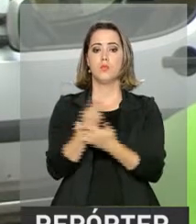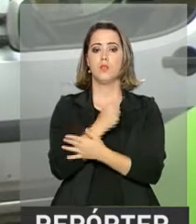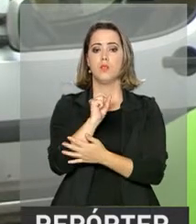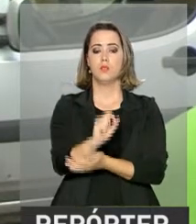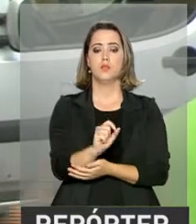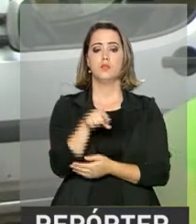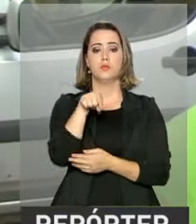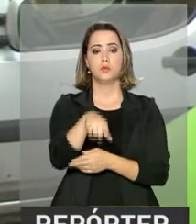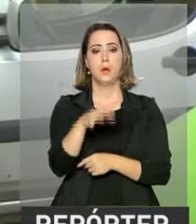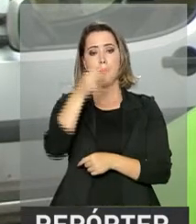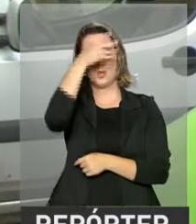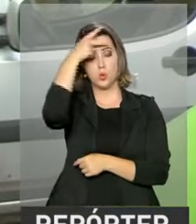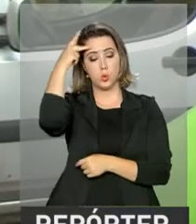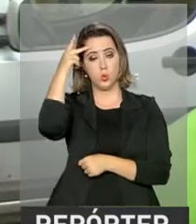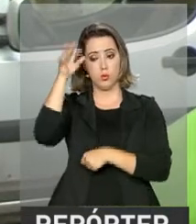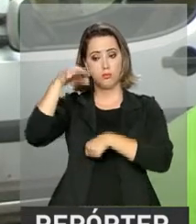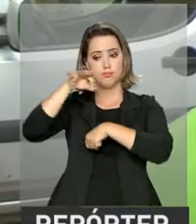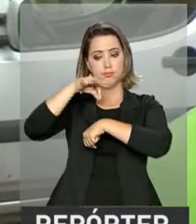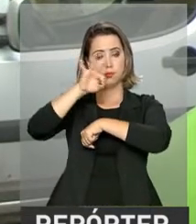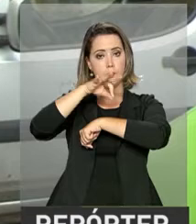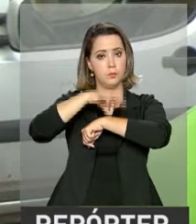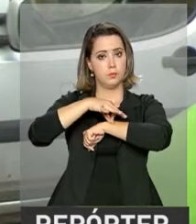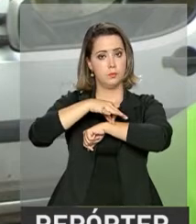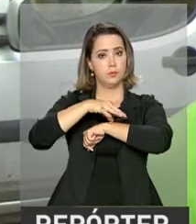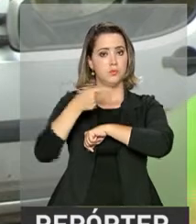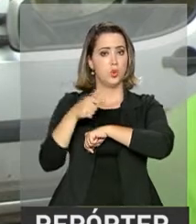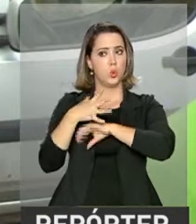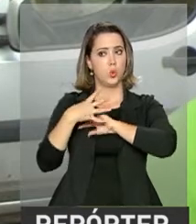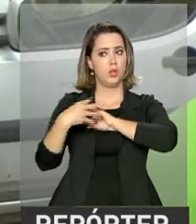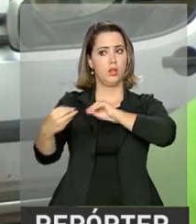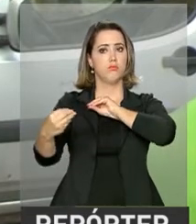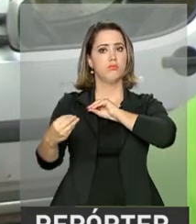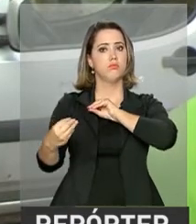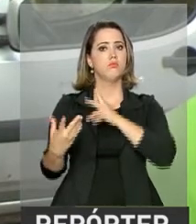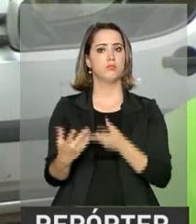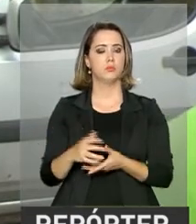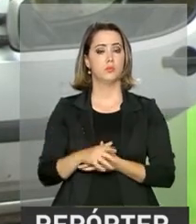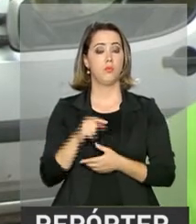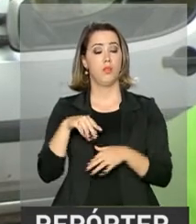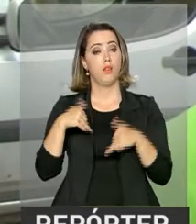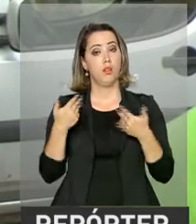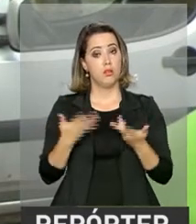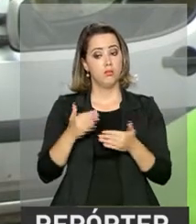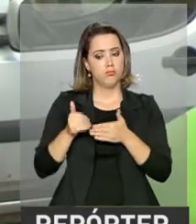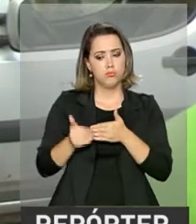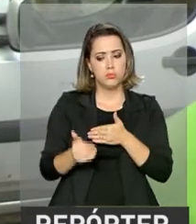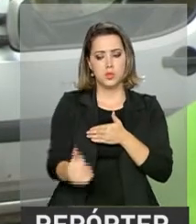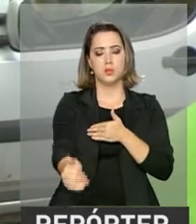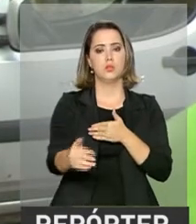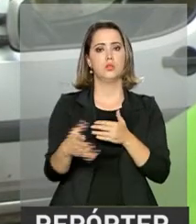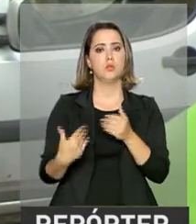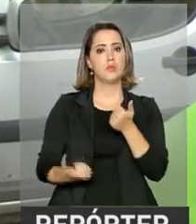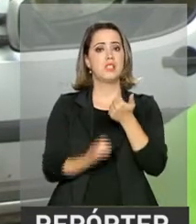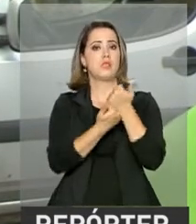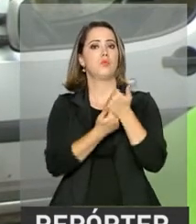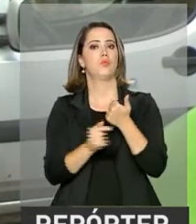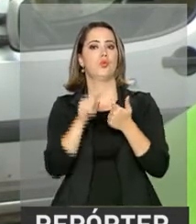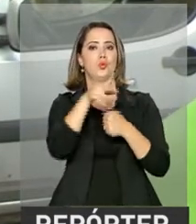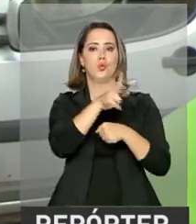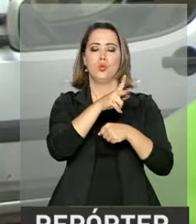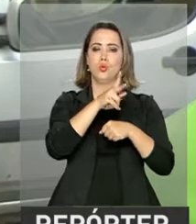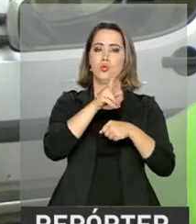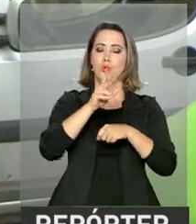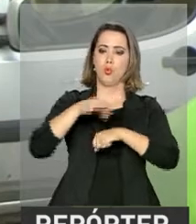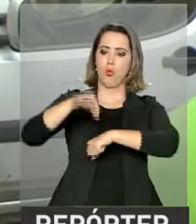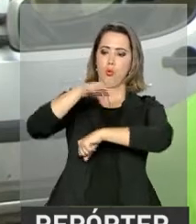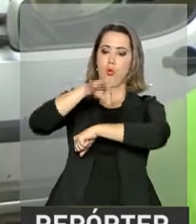mosquito tem Wolbachia e picar uma pessoa que tem um desses vírus em seu sangue, ele não transmite para outra. Então com o tempo você faz a substituição de uma população que não